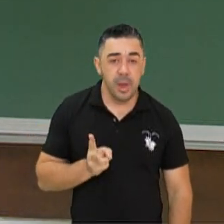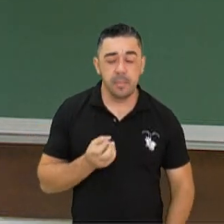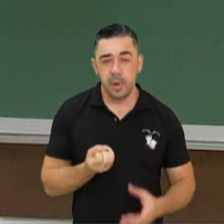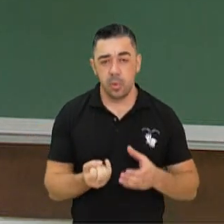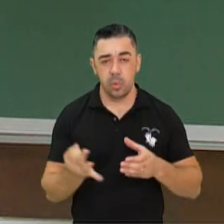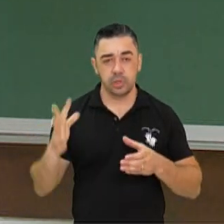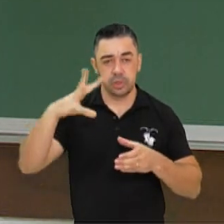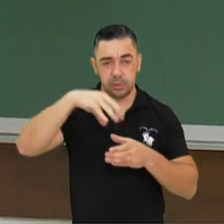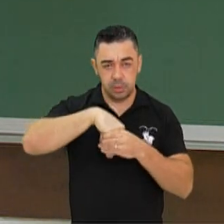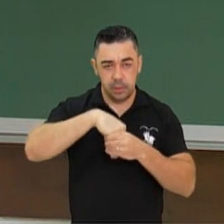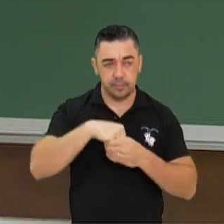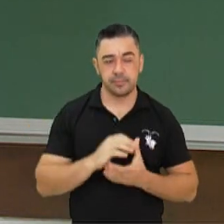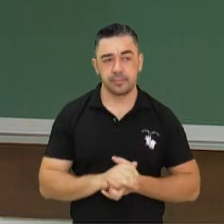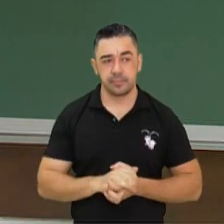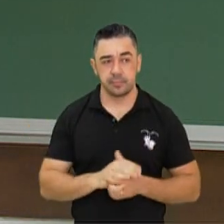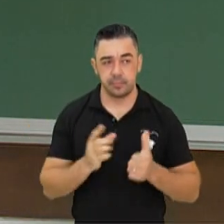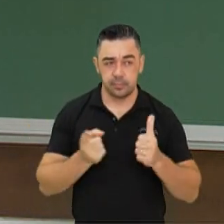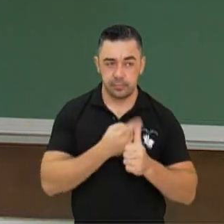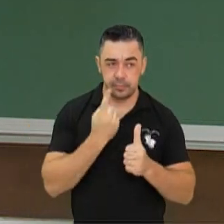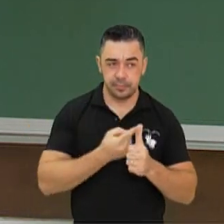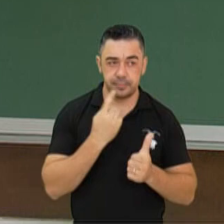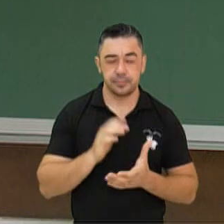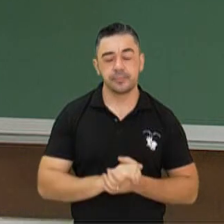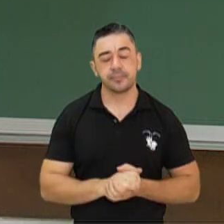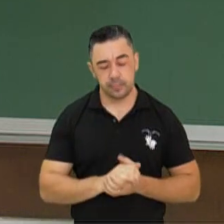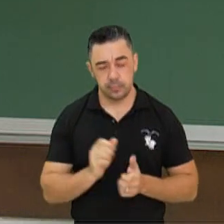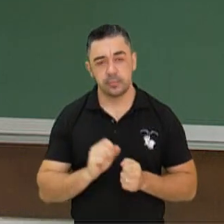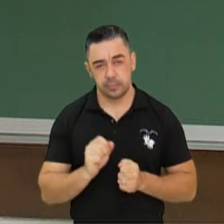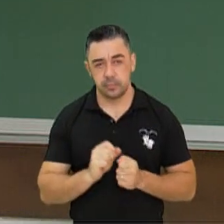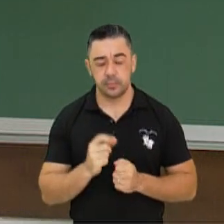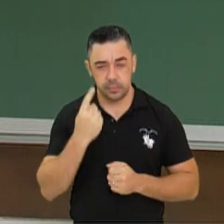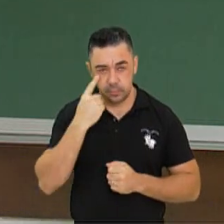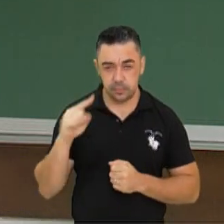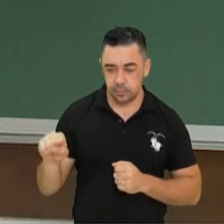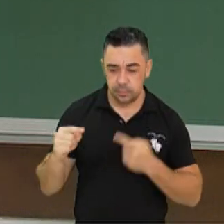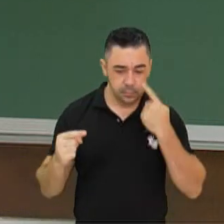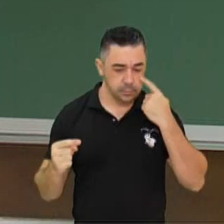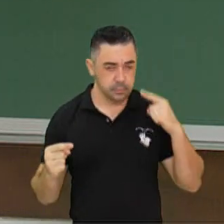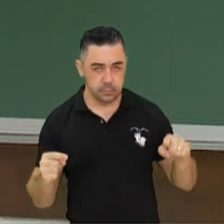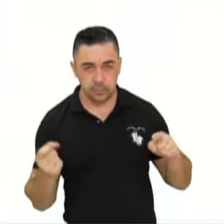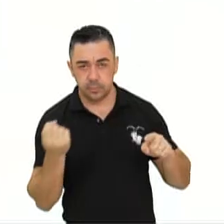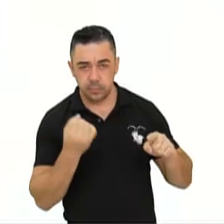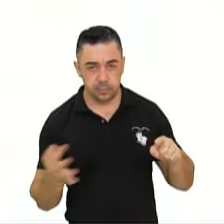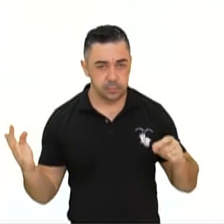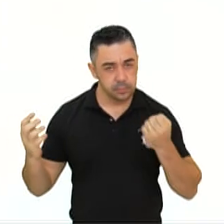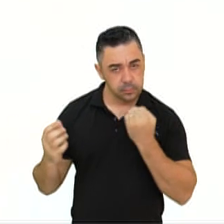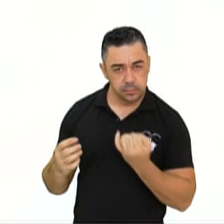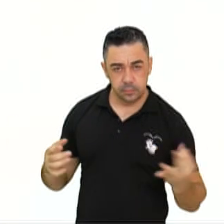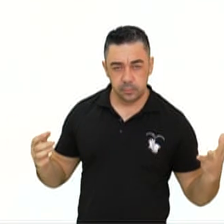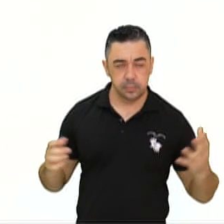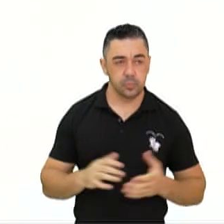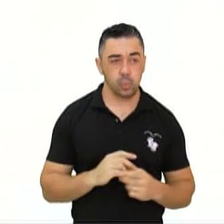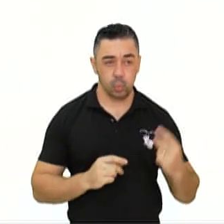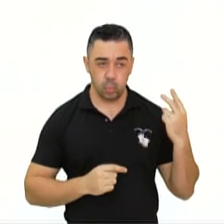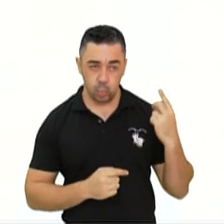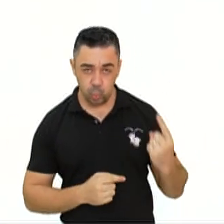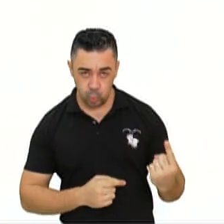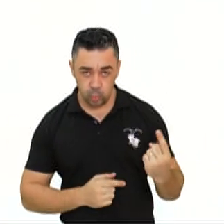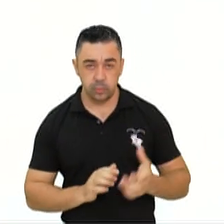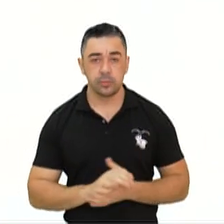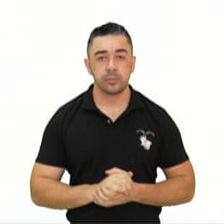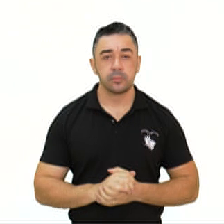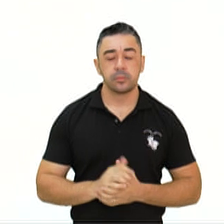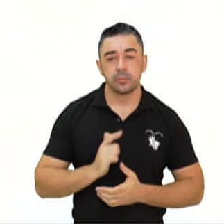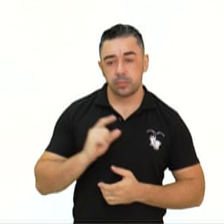volume. Então, primeiro passo lá, o que a gente tem que fazer? Calcular o volume dos dois cilindros. Então, vou calcular o volume do cilindro 1 e volume